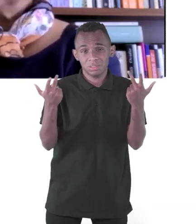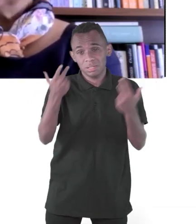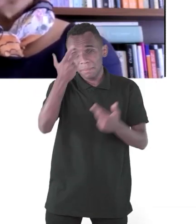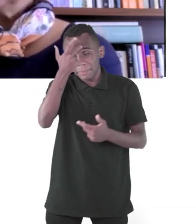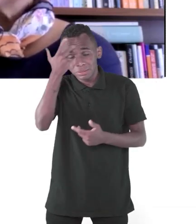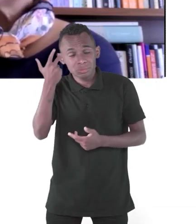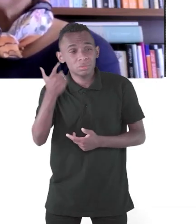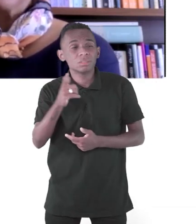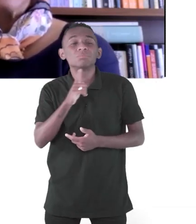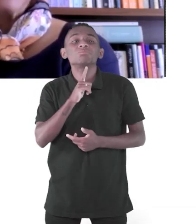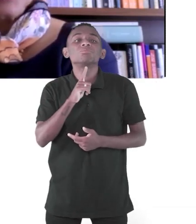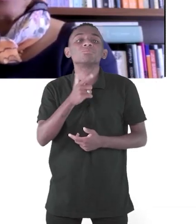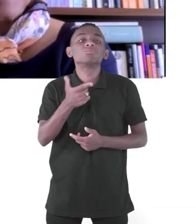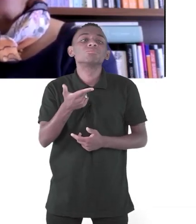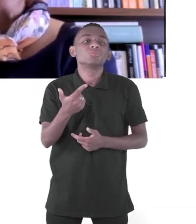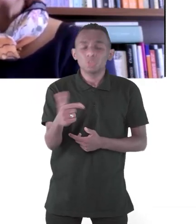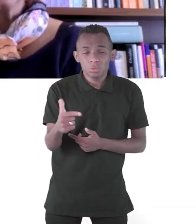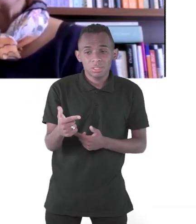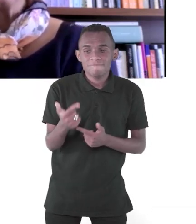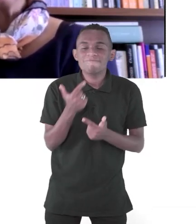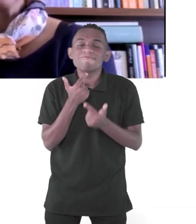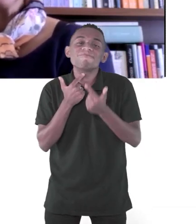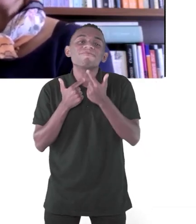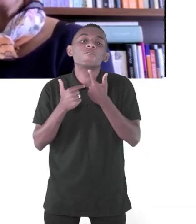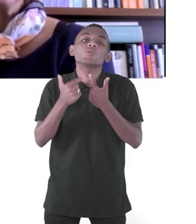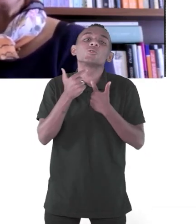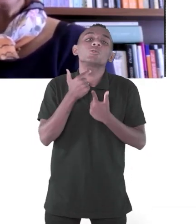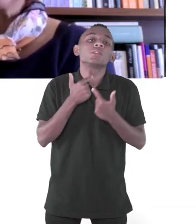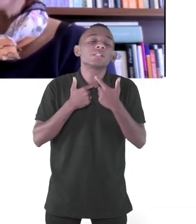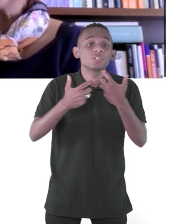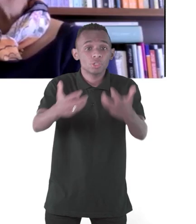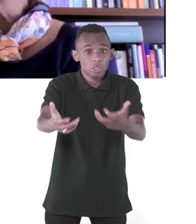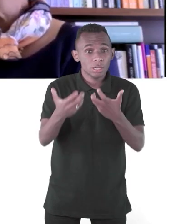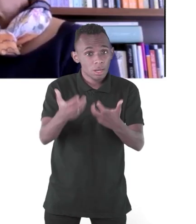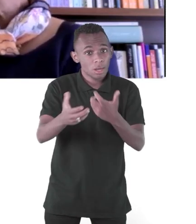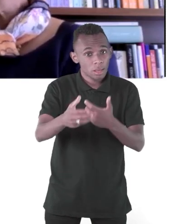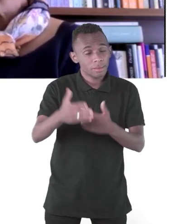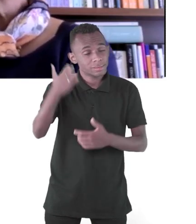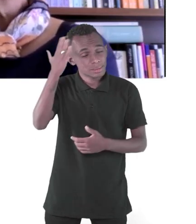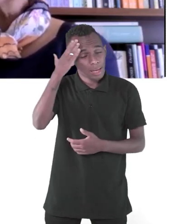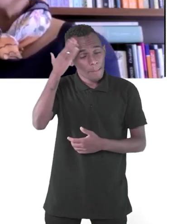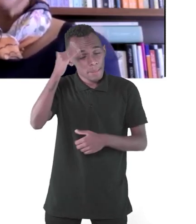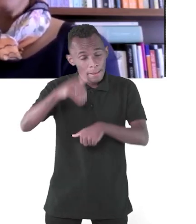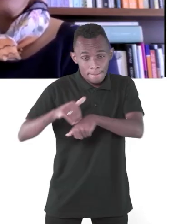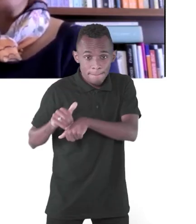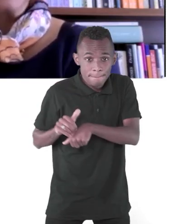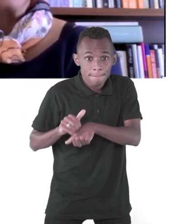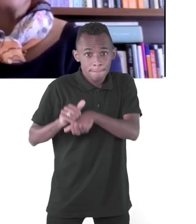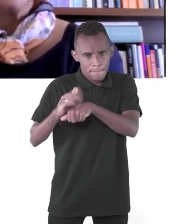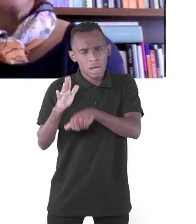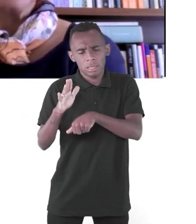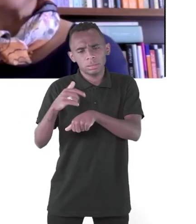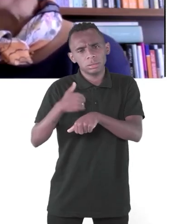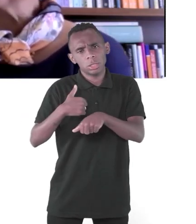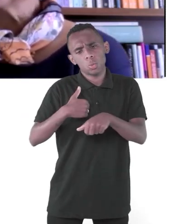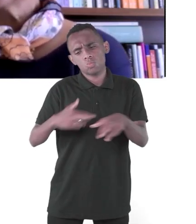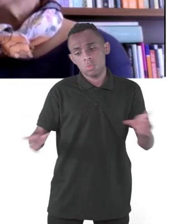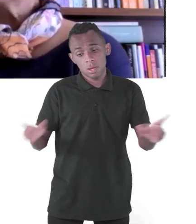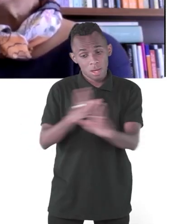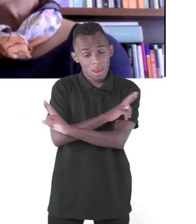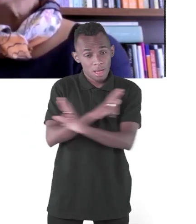tem esse desejo pela aventura do conhecimento, e eu acabo fazendo um paralelo com a navegação, né?